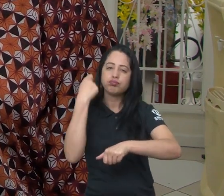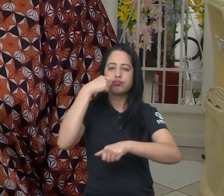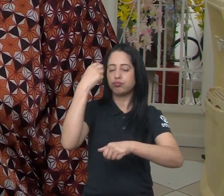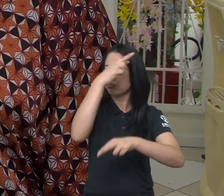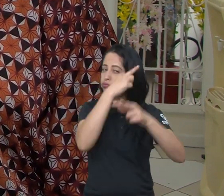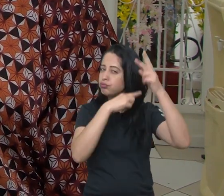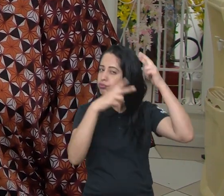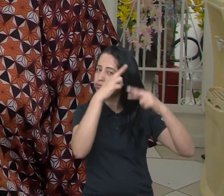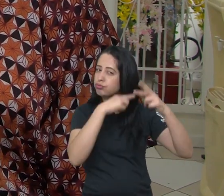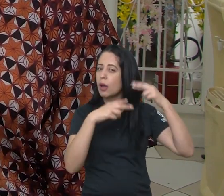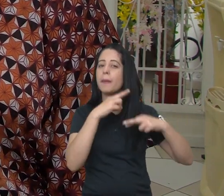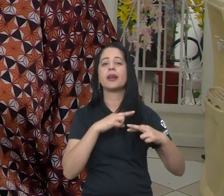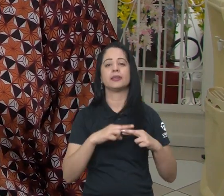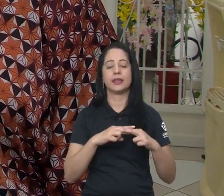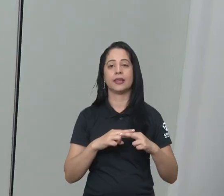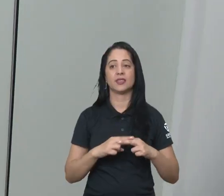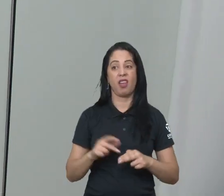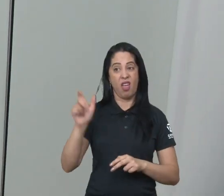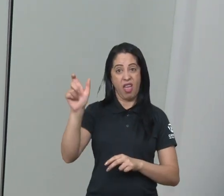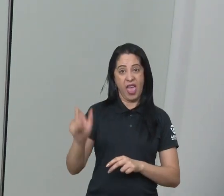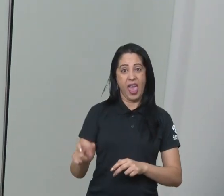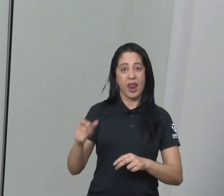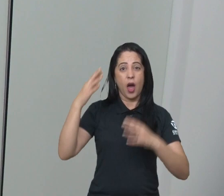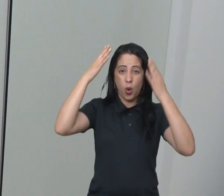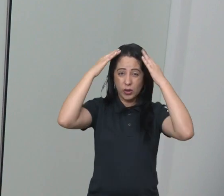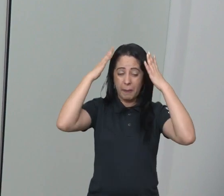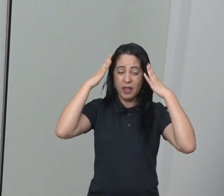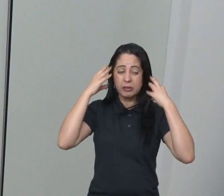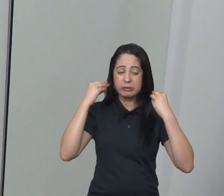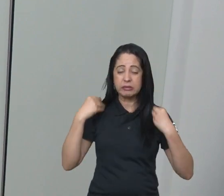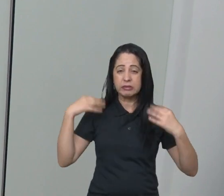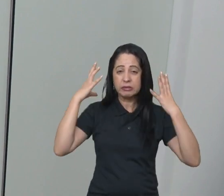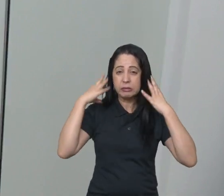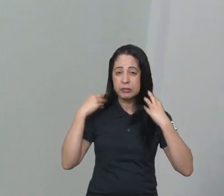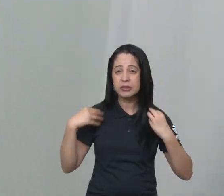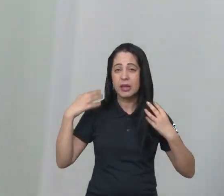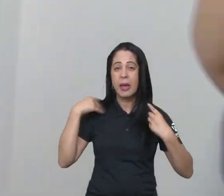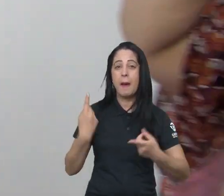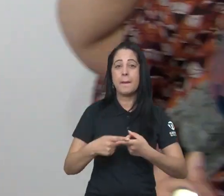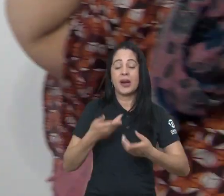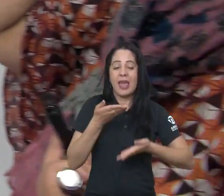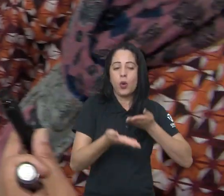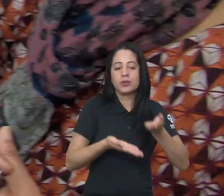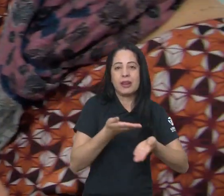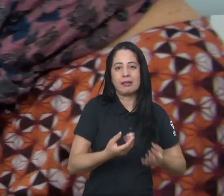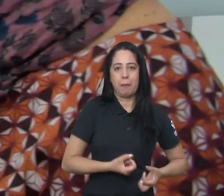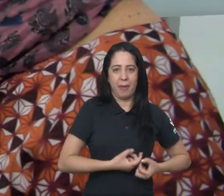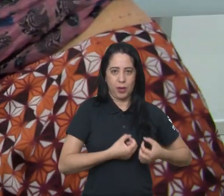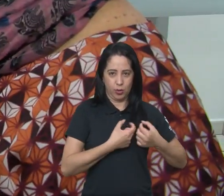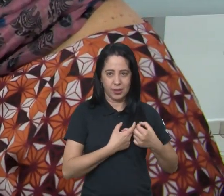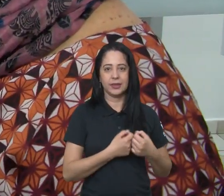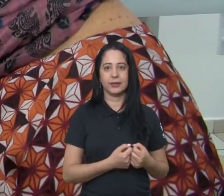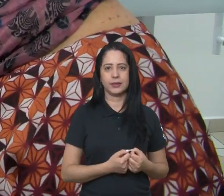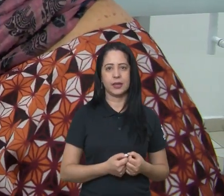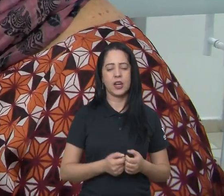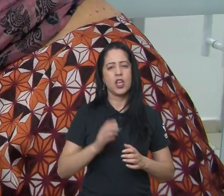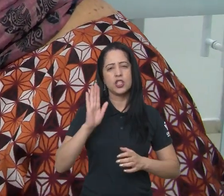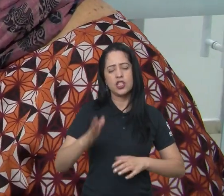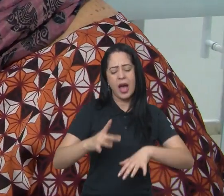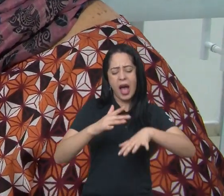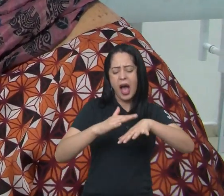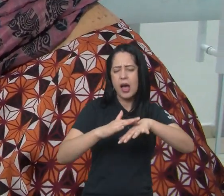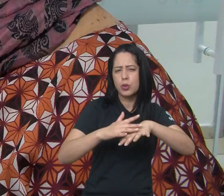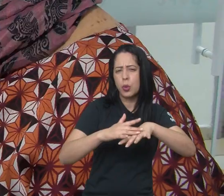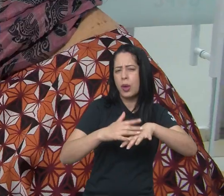justamente quando se viu mais vulnerável, após perder os cabelos em meio ao tratamento contra o câncer de mama. Hoje, já em fase